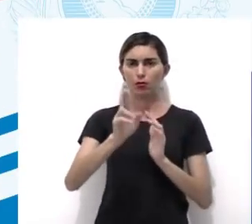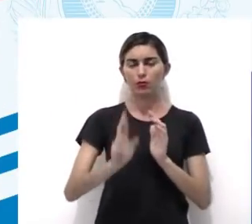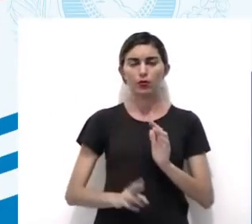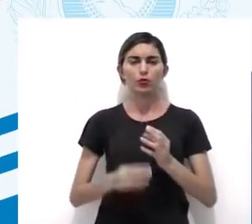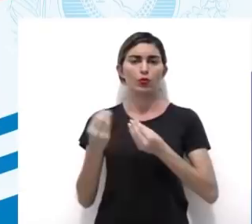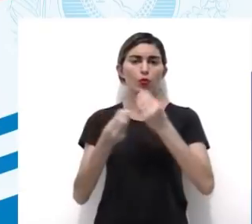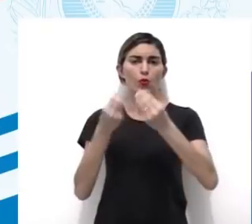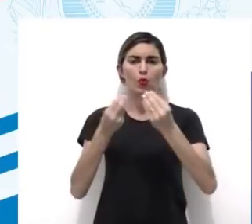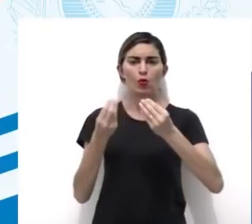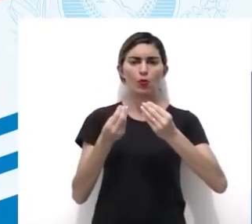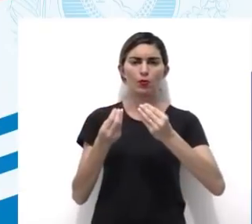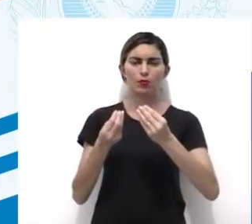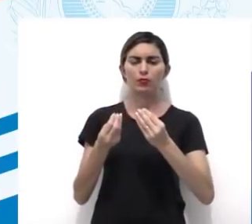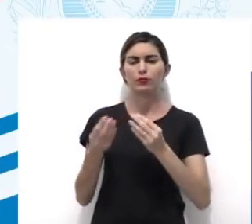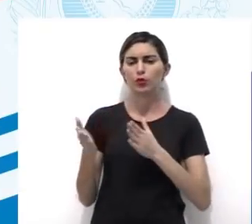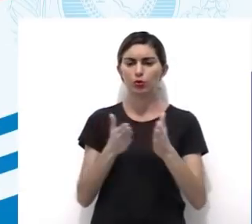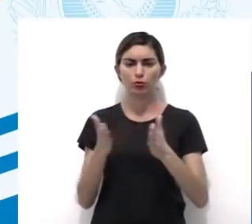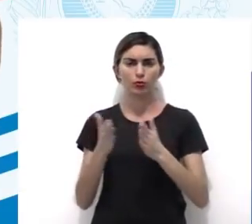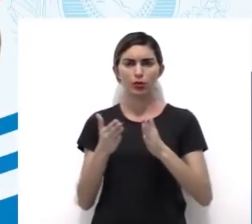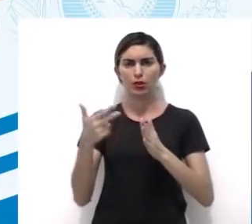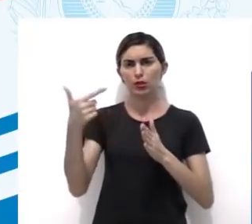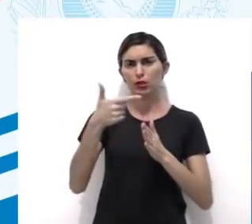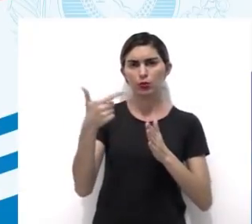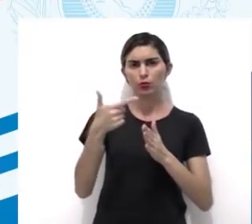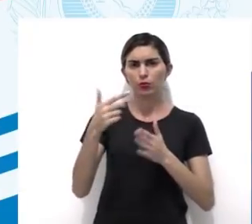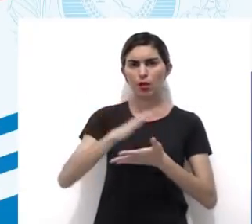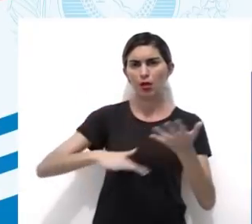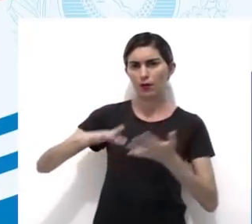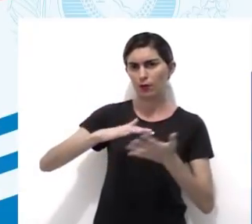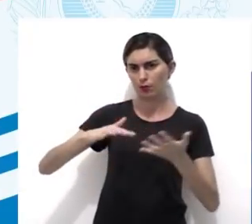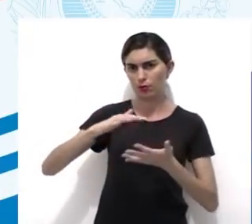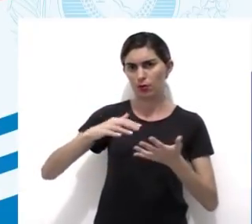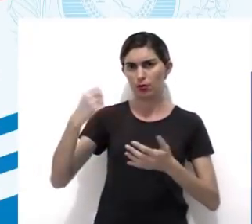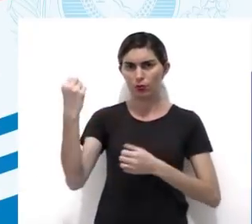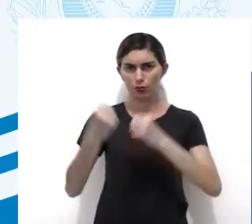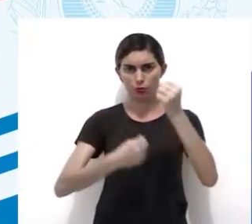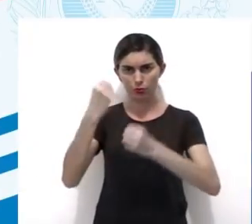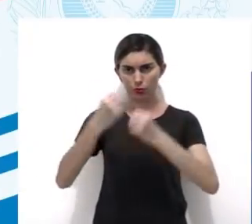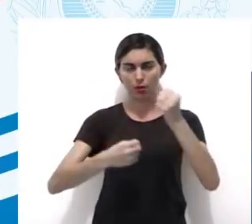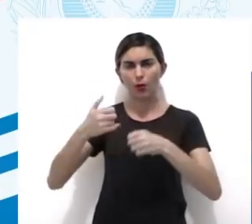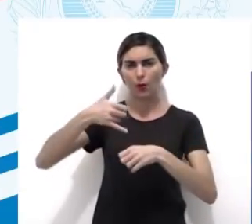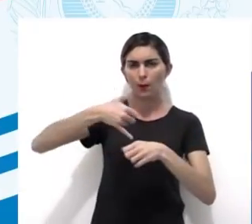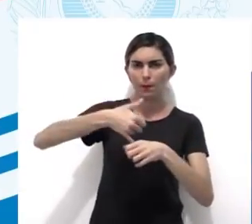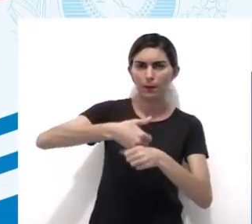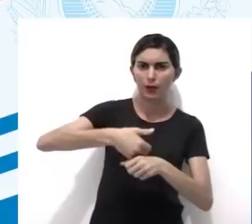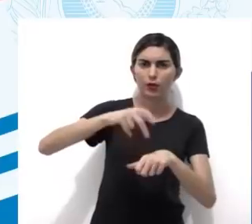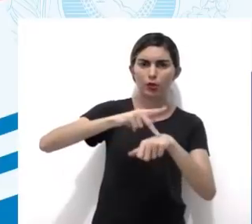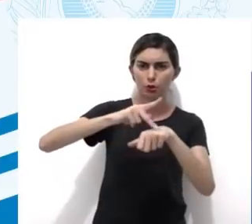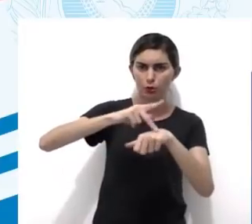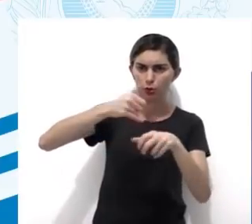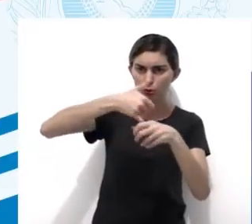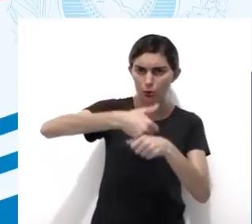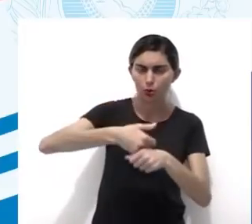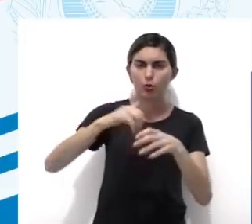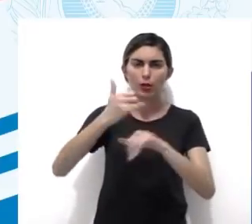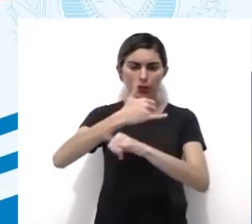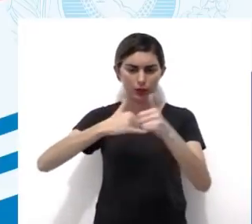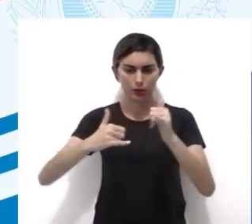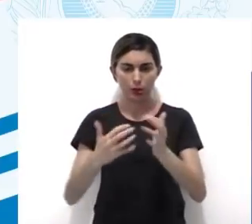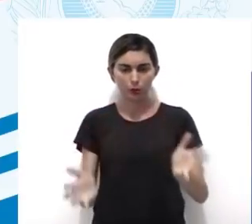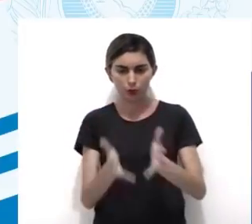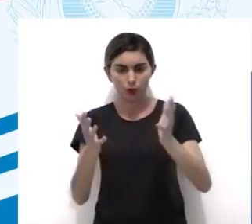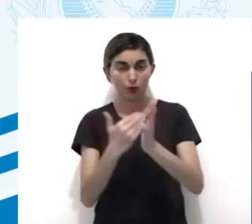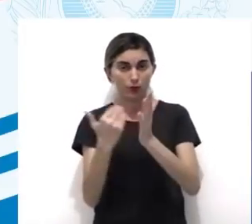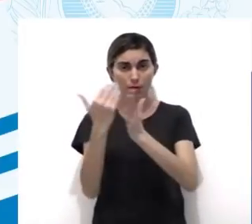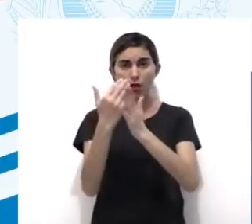resultado o que foi gerado durante a segunda Revolução Industrial, com o petróleo e a eletricidade dando um impulso maior, mas nos